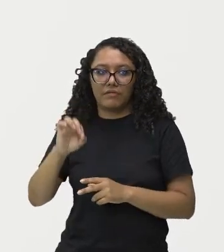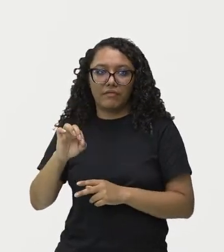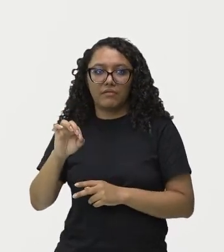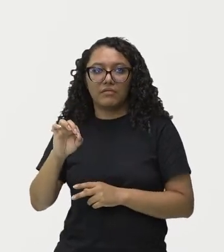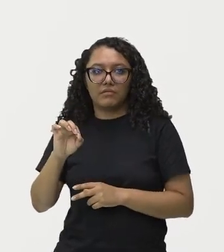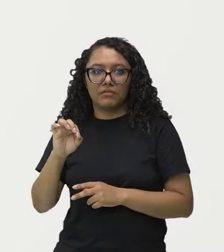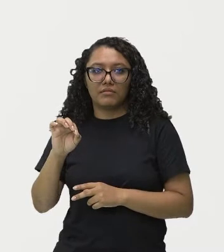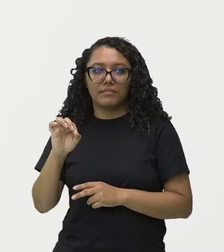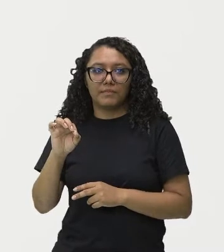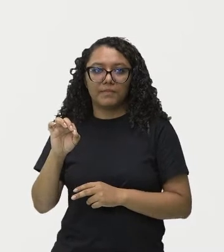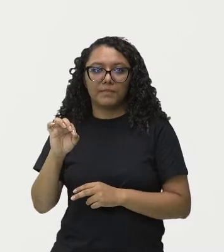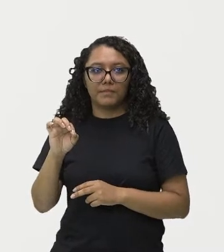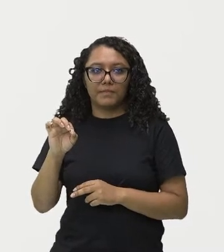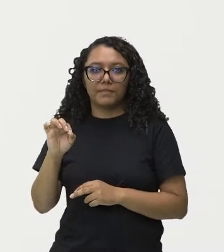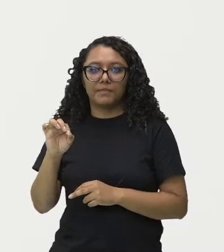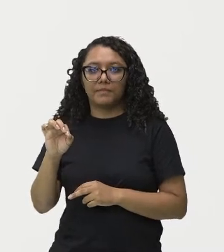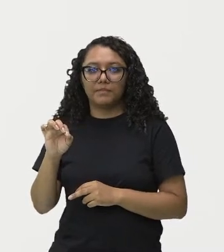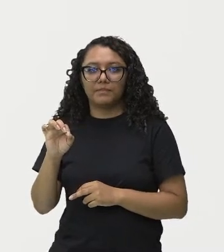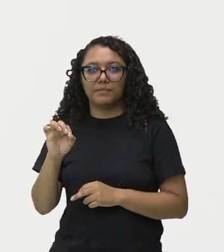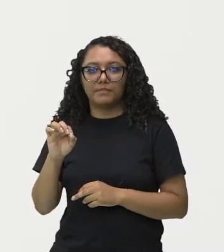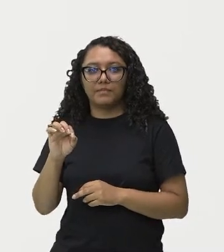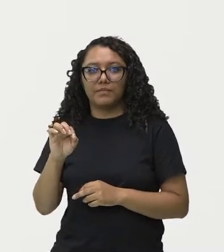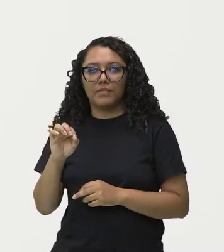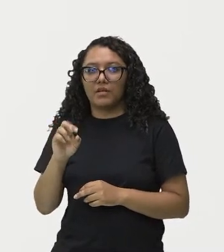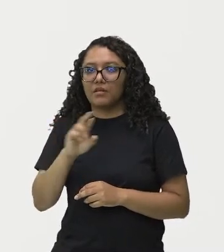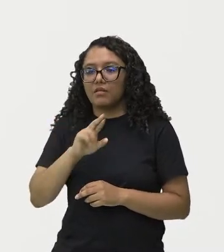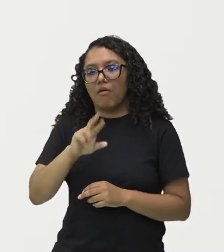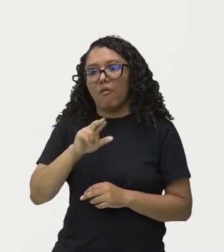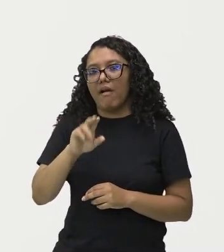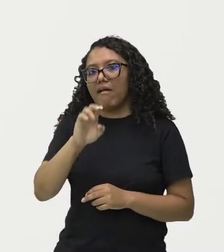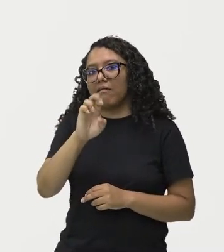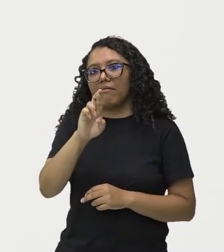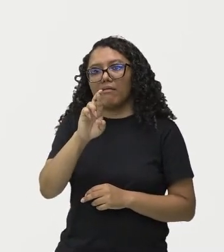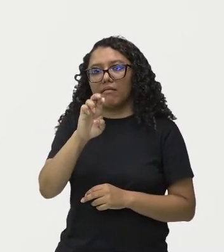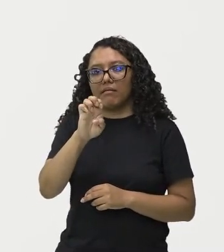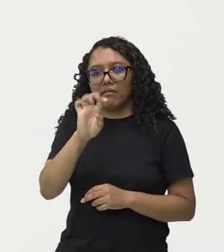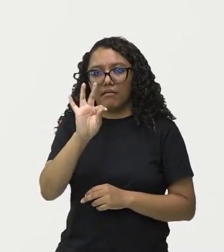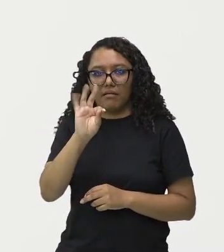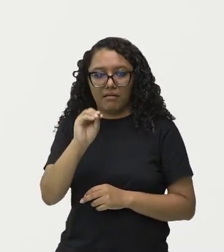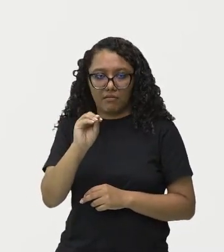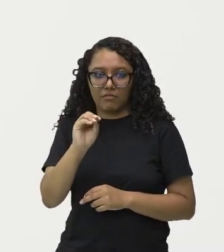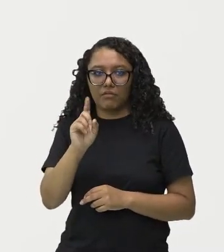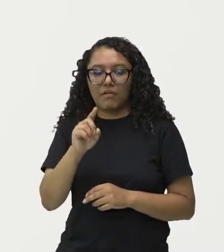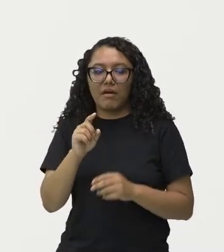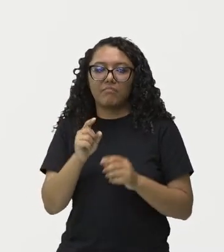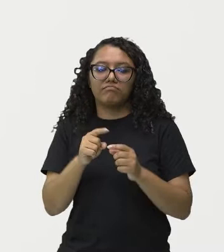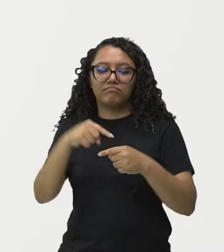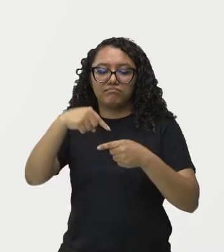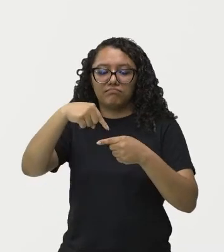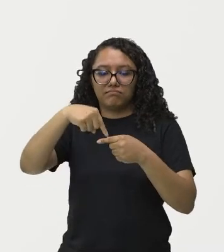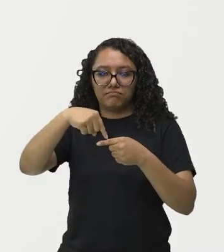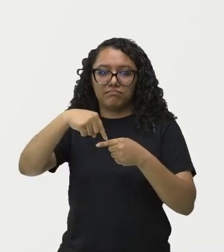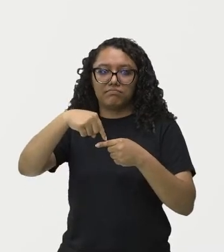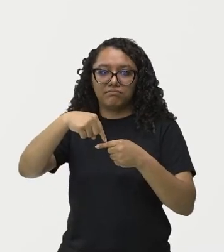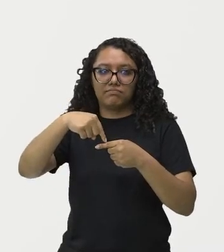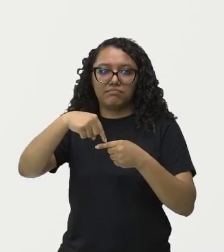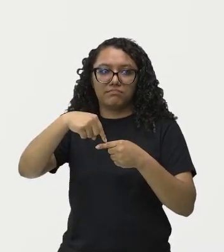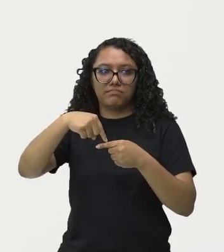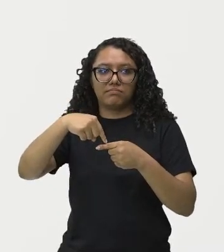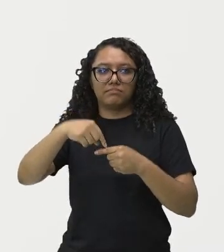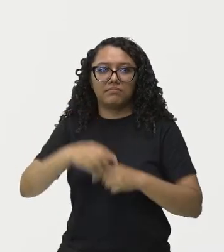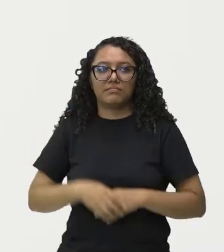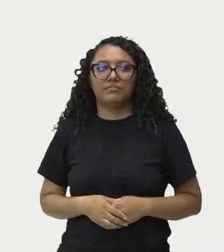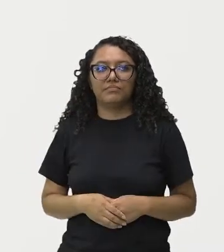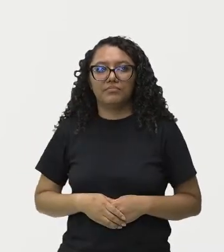tá? Ele não é um ângulo reto, portanto, é um ângulo oblíquo nesse caso aí, ok? O